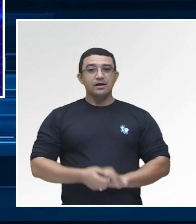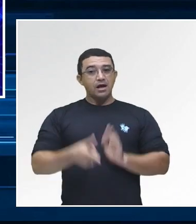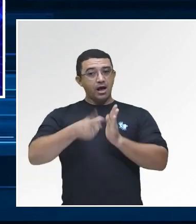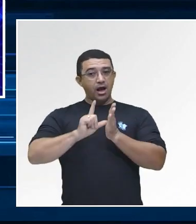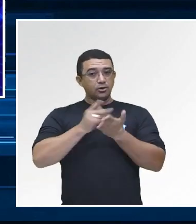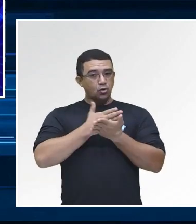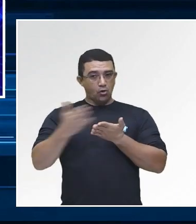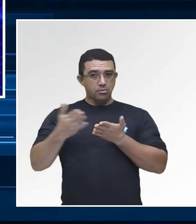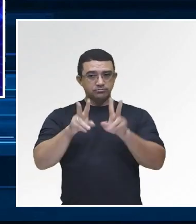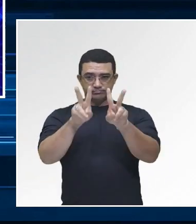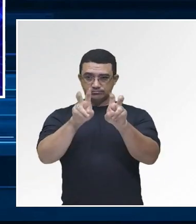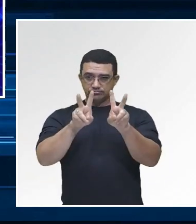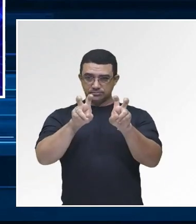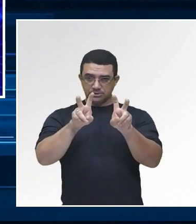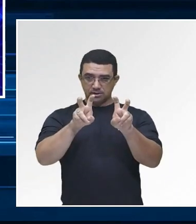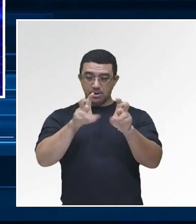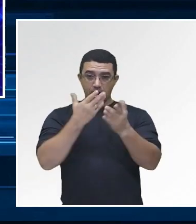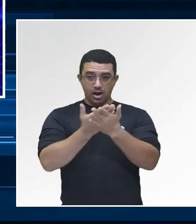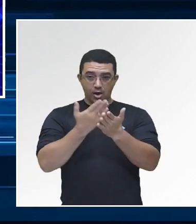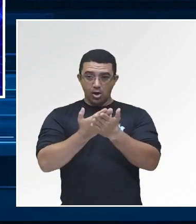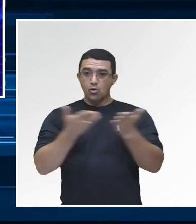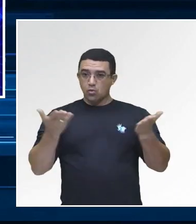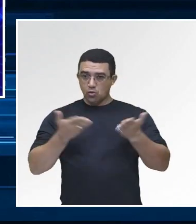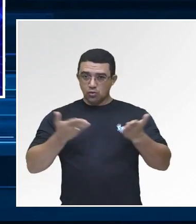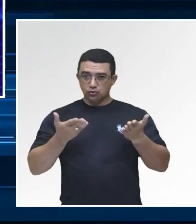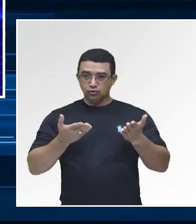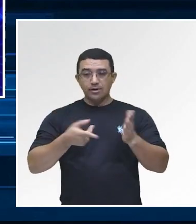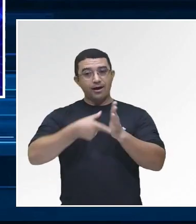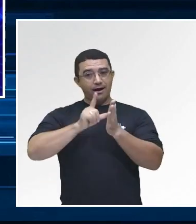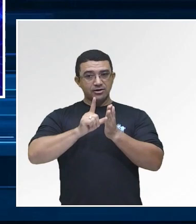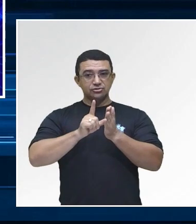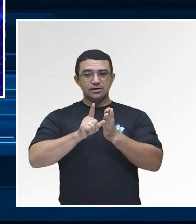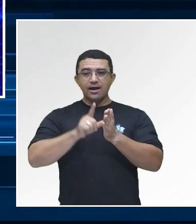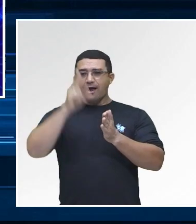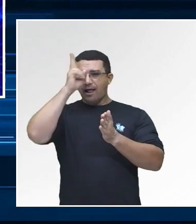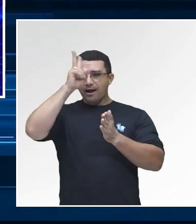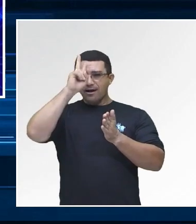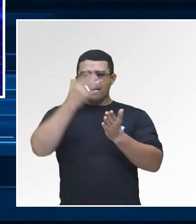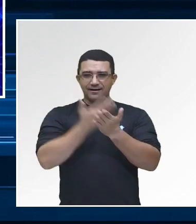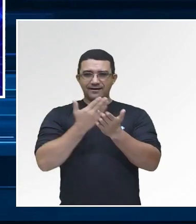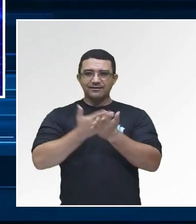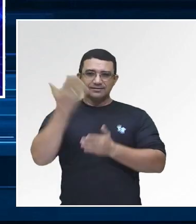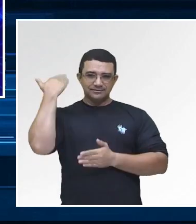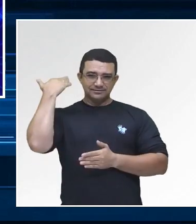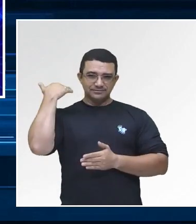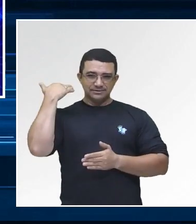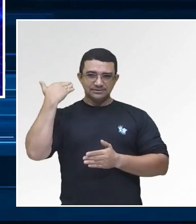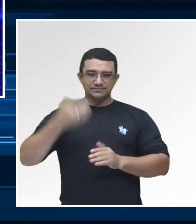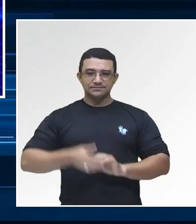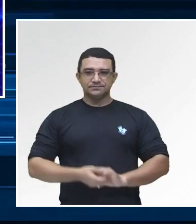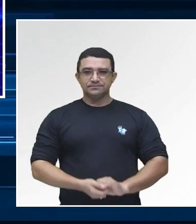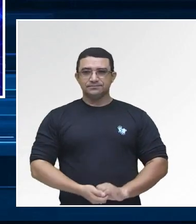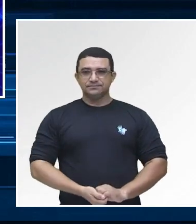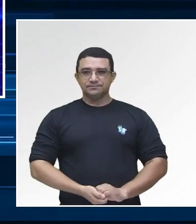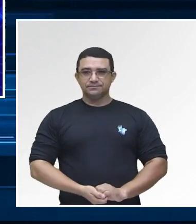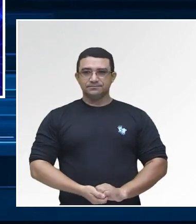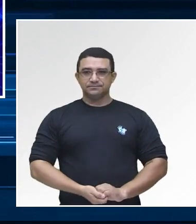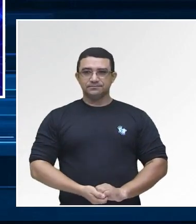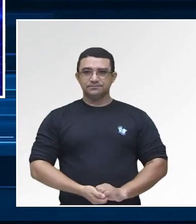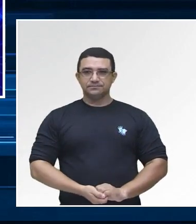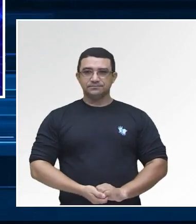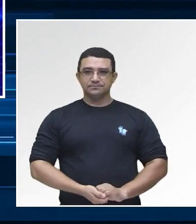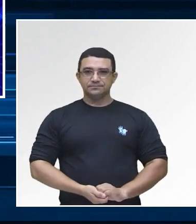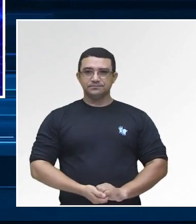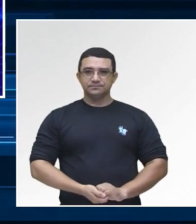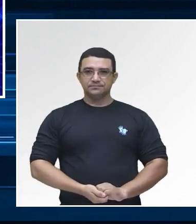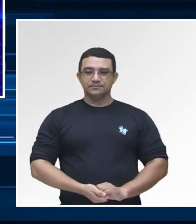iniciarmos o assunto da nossa aula de hoje, nós iremos fazer uma revisão da última aula da semana, né,